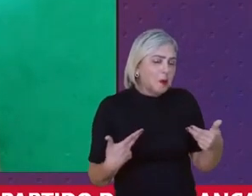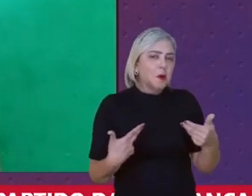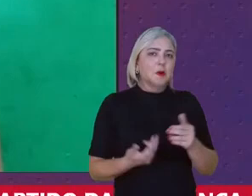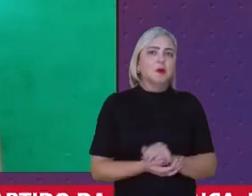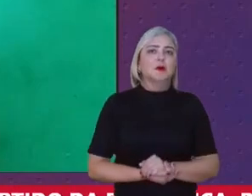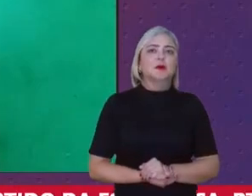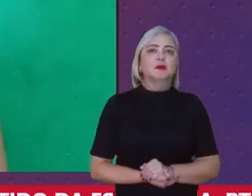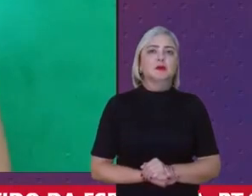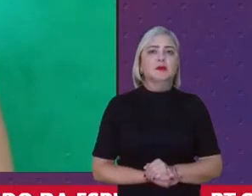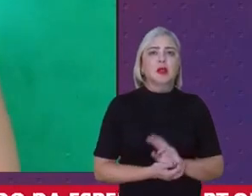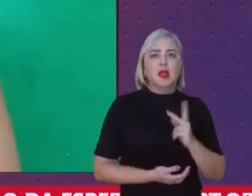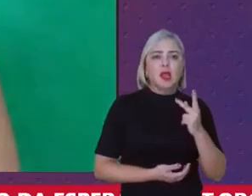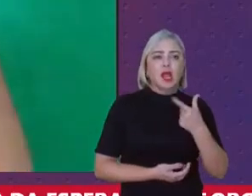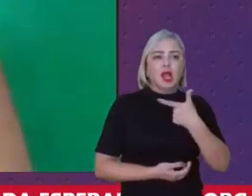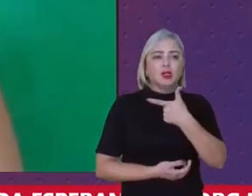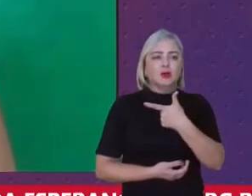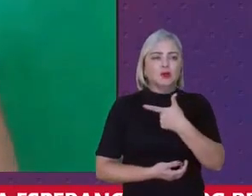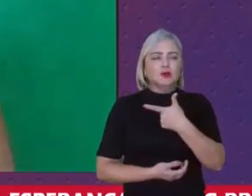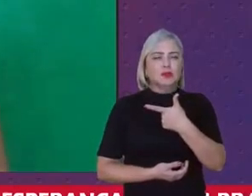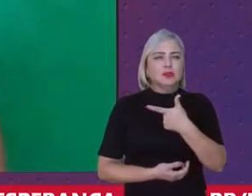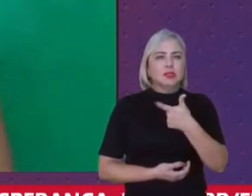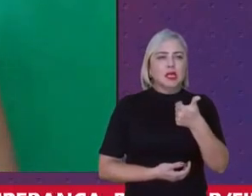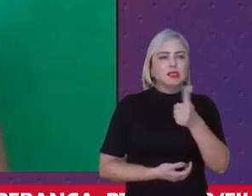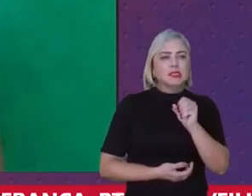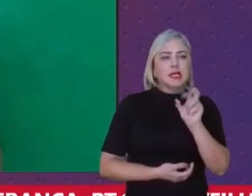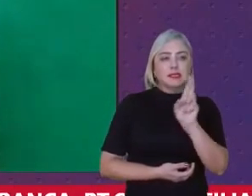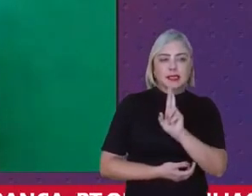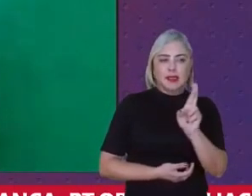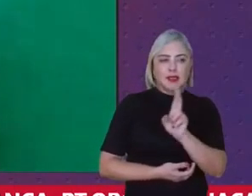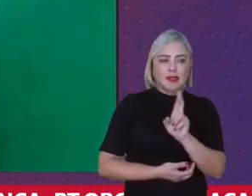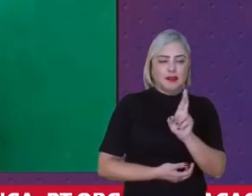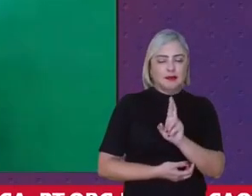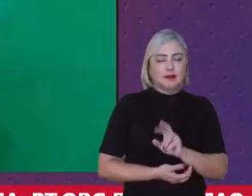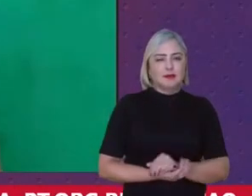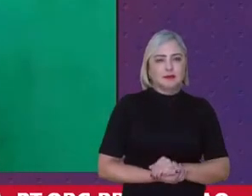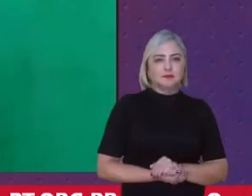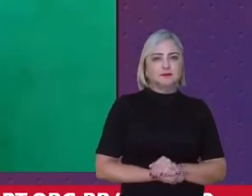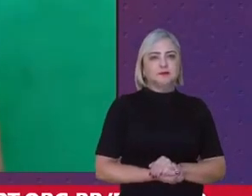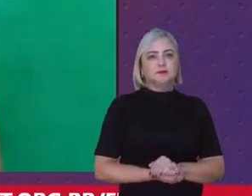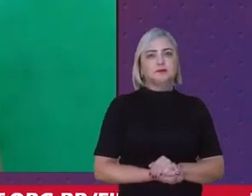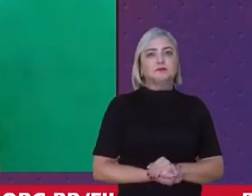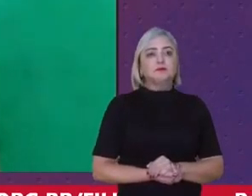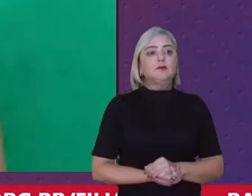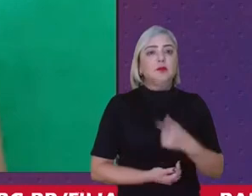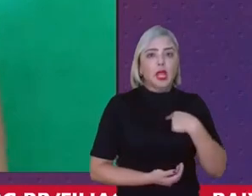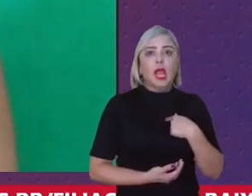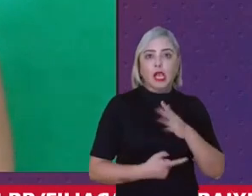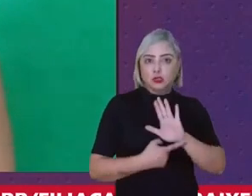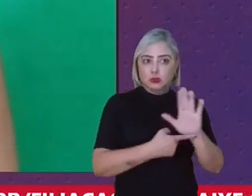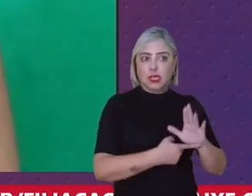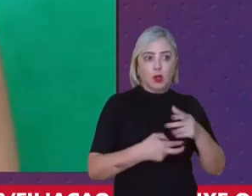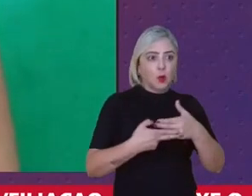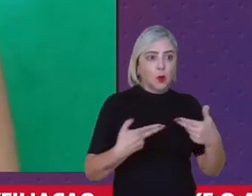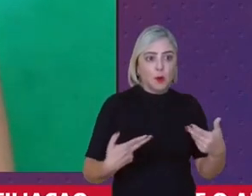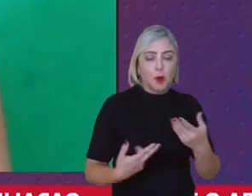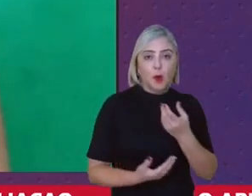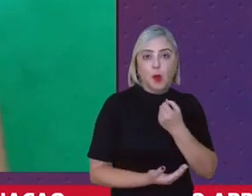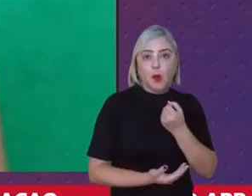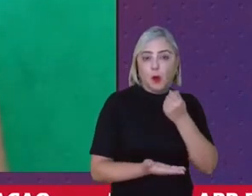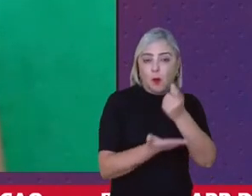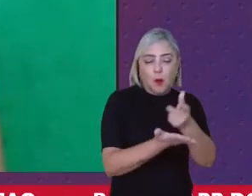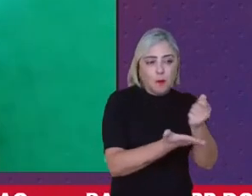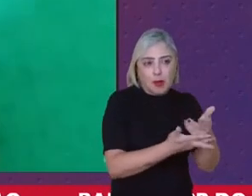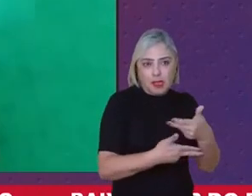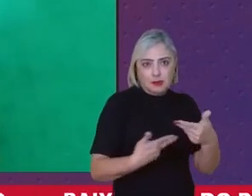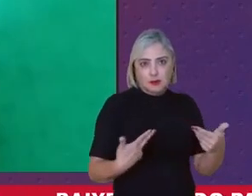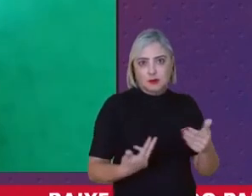e era no valor de R$210, mas assim, dava de comprar as coisas, não estava essa carestia que hoje